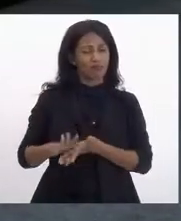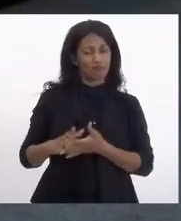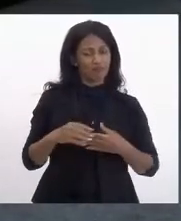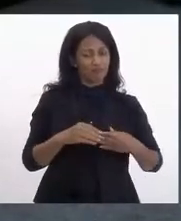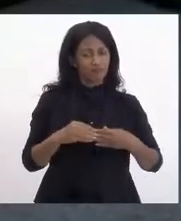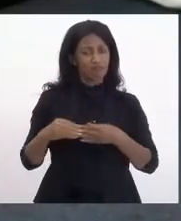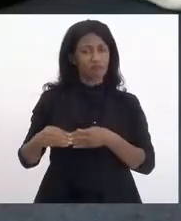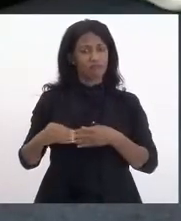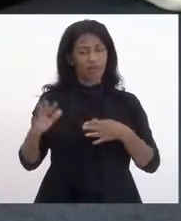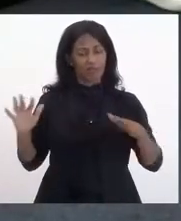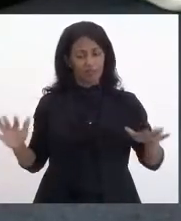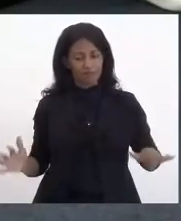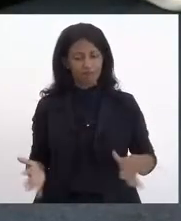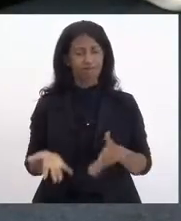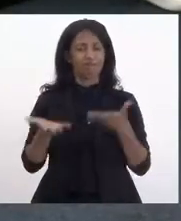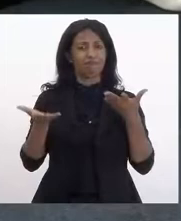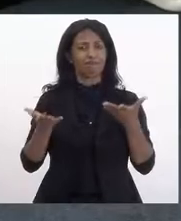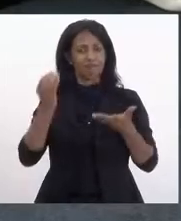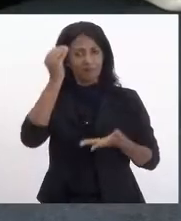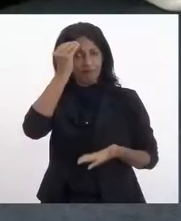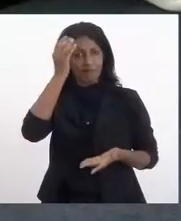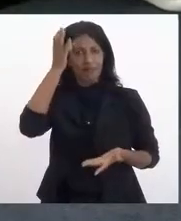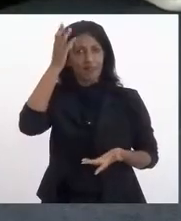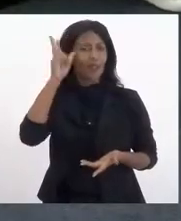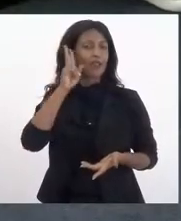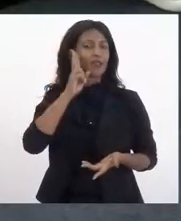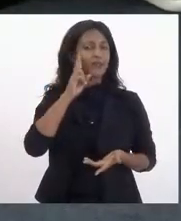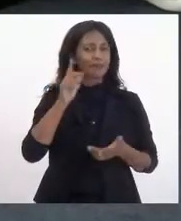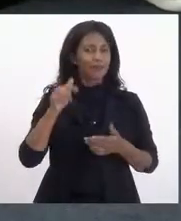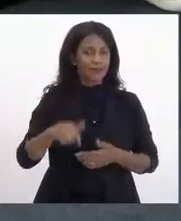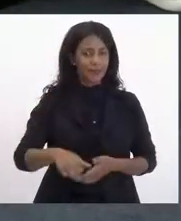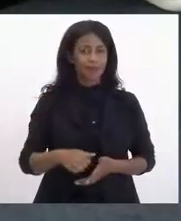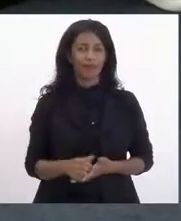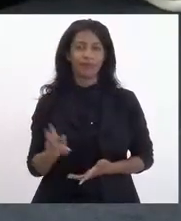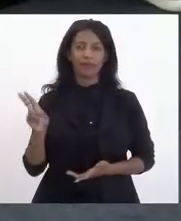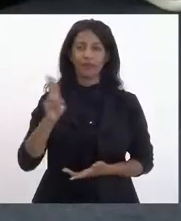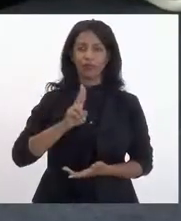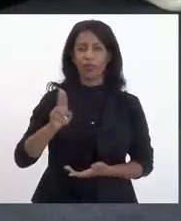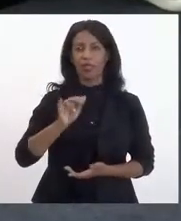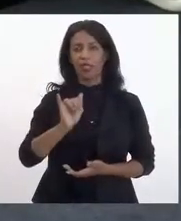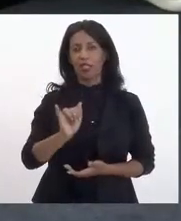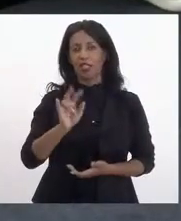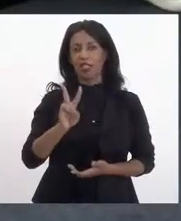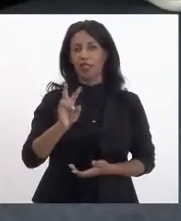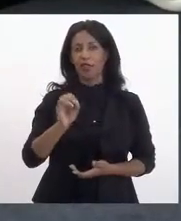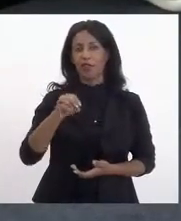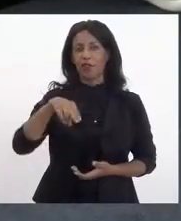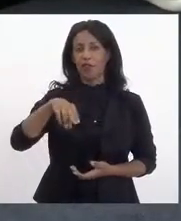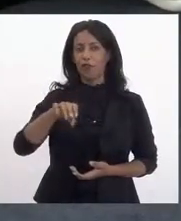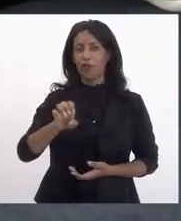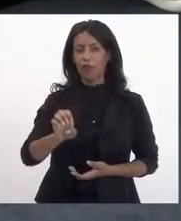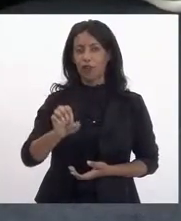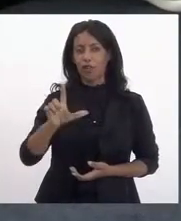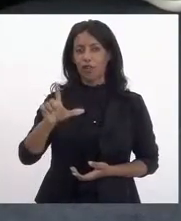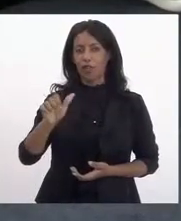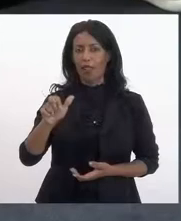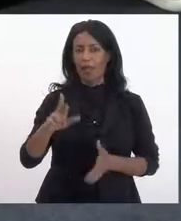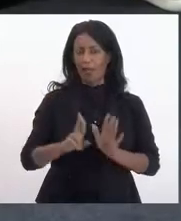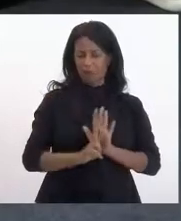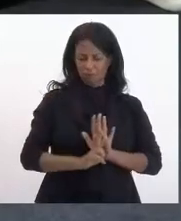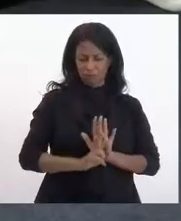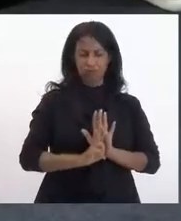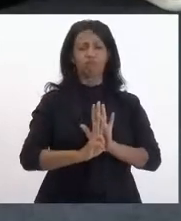condução dessa manifestação cultural. E eu quero lembrar aqui o nome de Dona Ivone Lara, que representa,